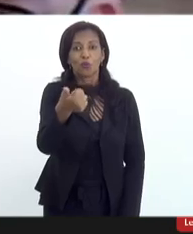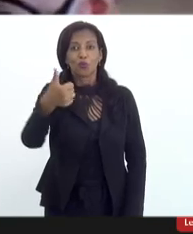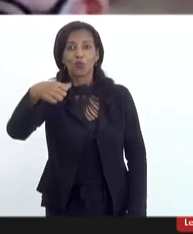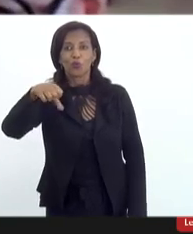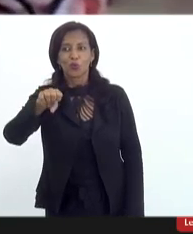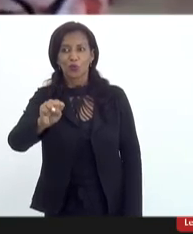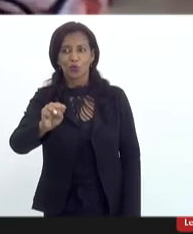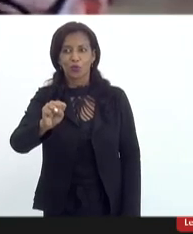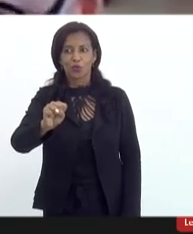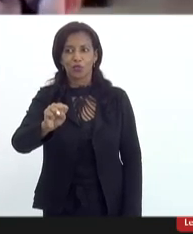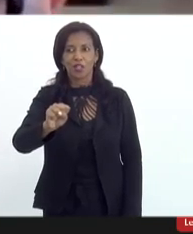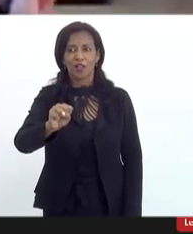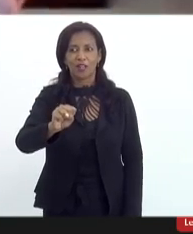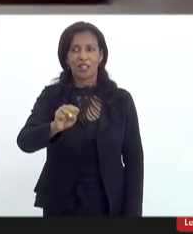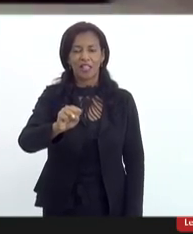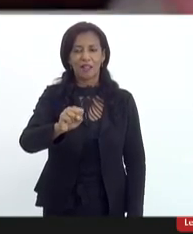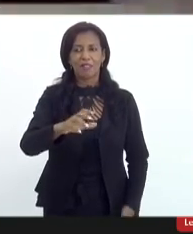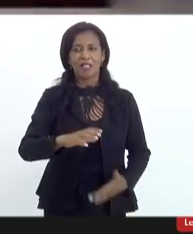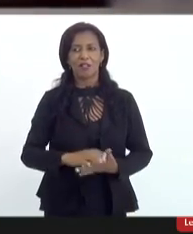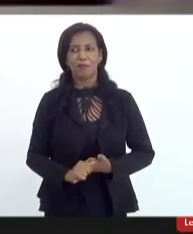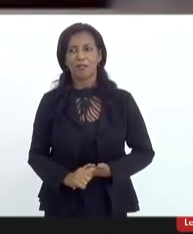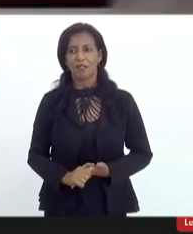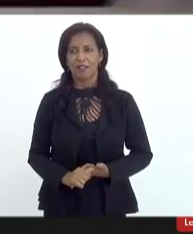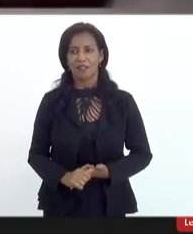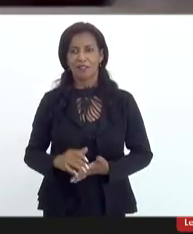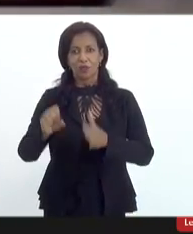2018. Já no século XXI,